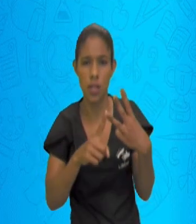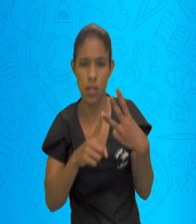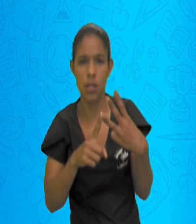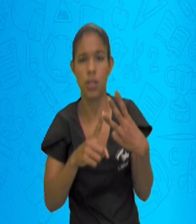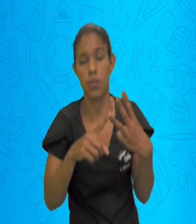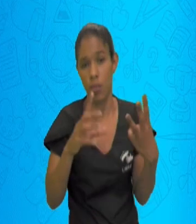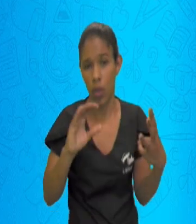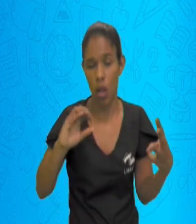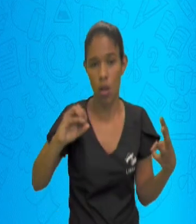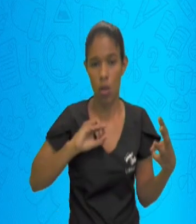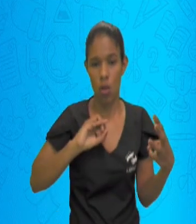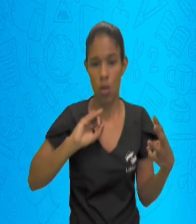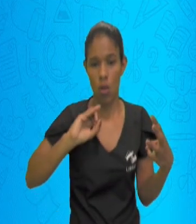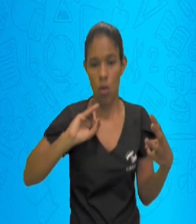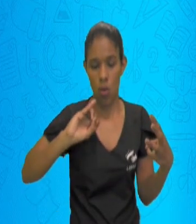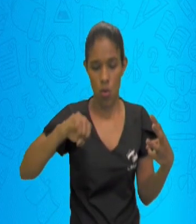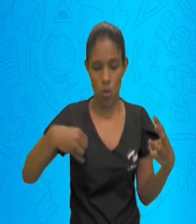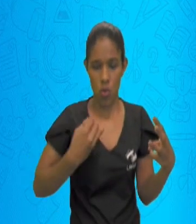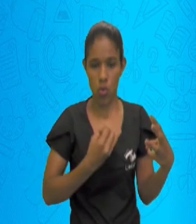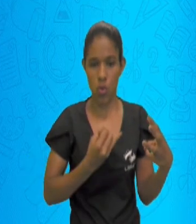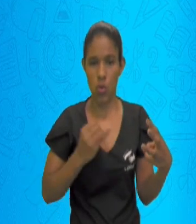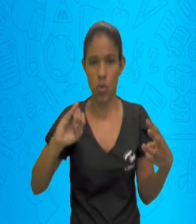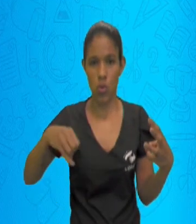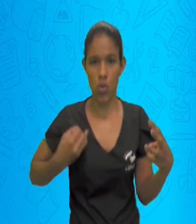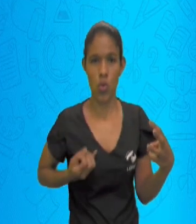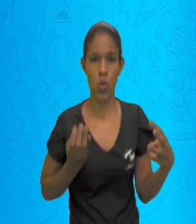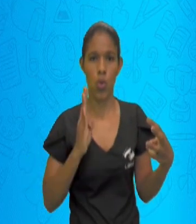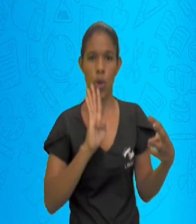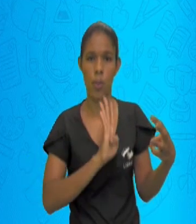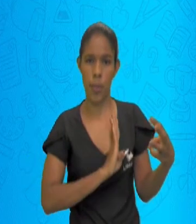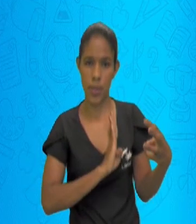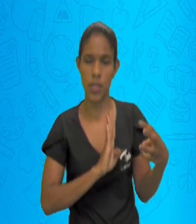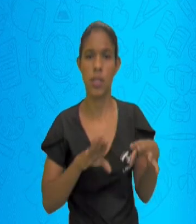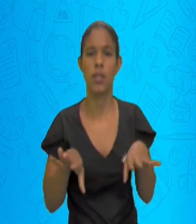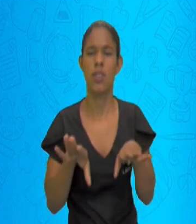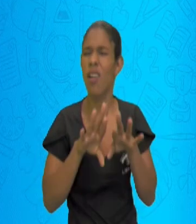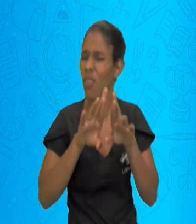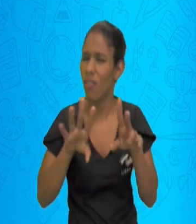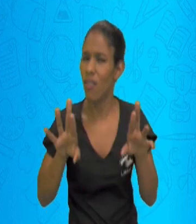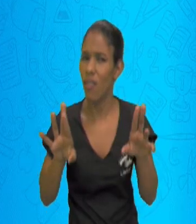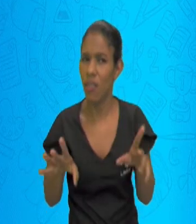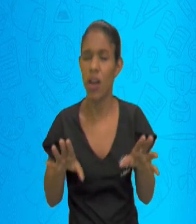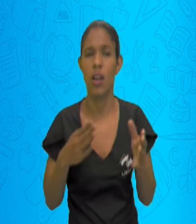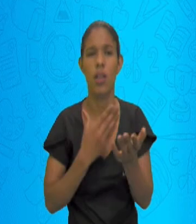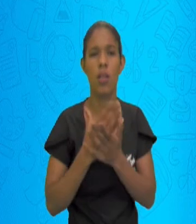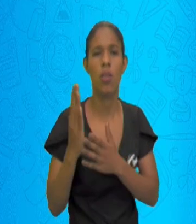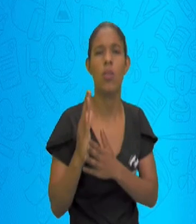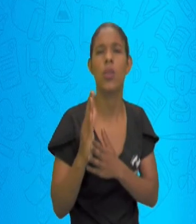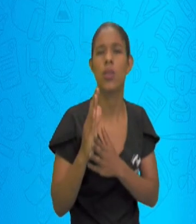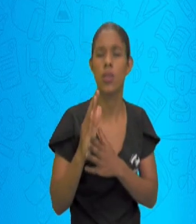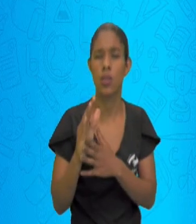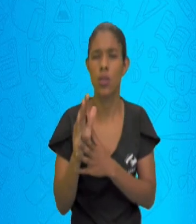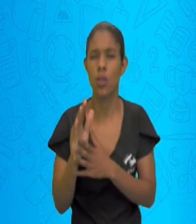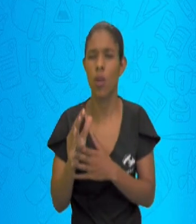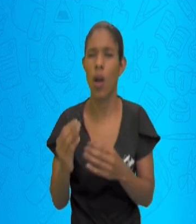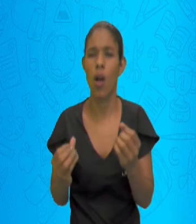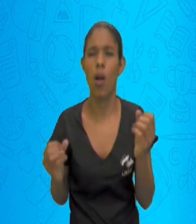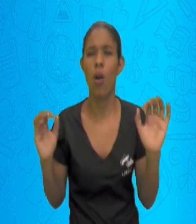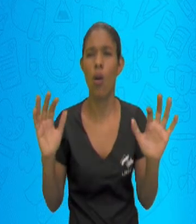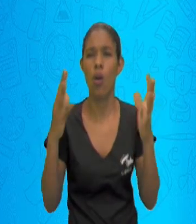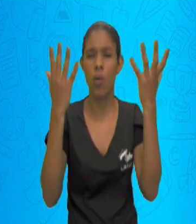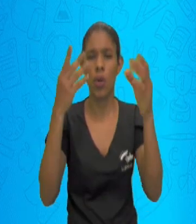João Batista. E os primeiros países a comemorá-las foram Portugal, Itália, França e Espanha. E até hoje elas são